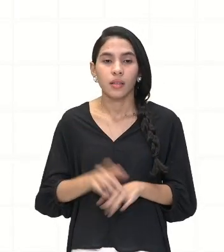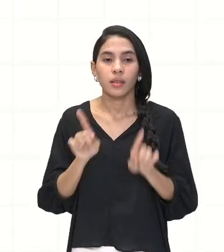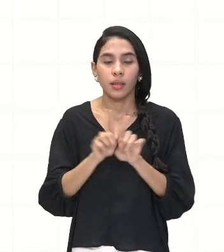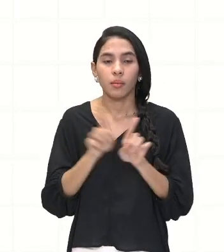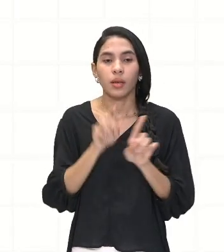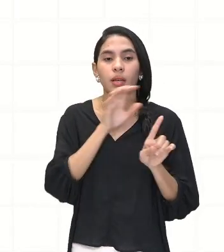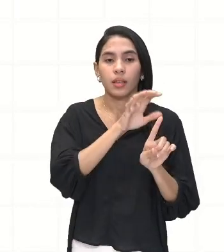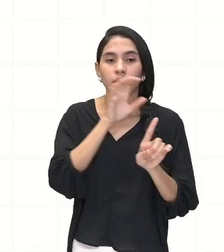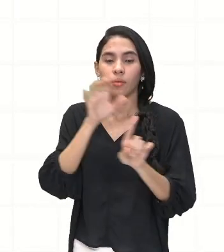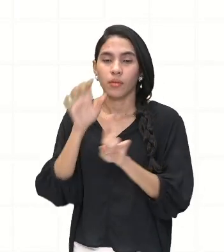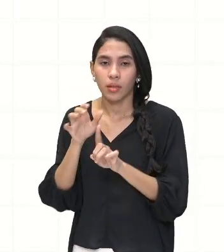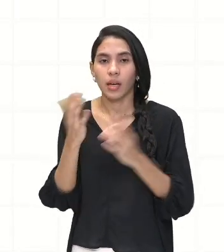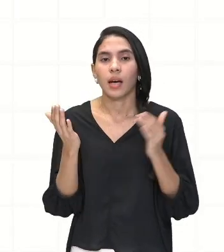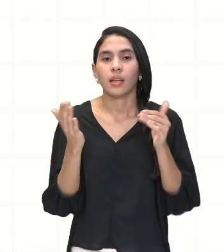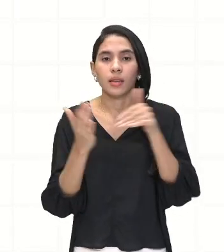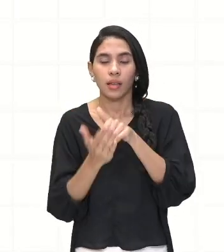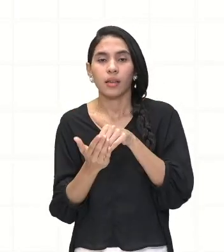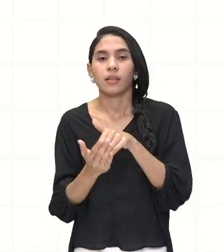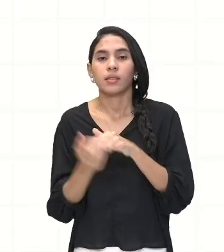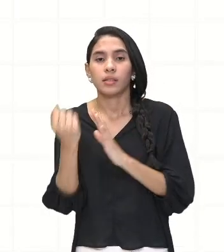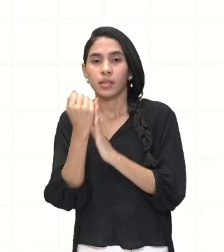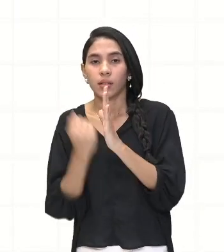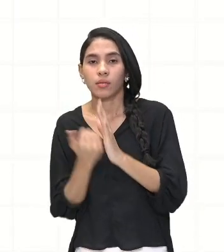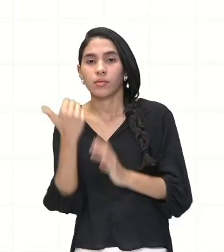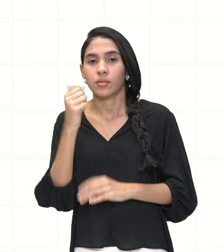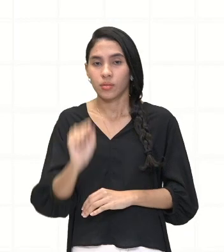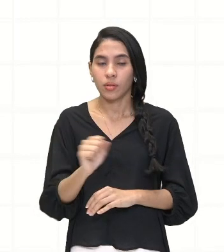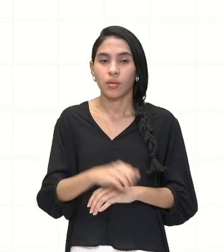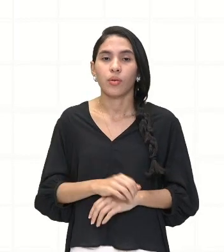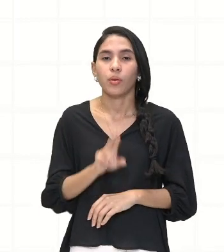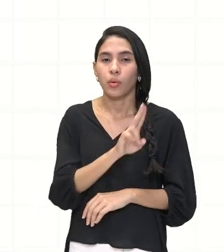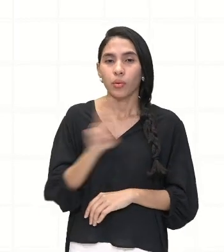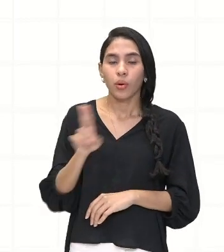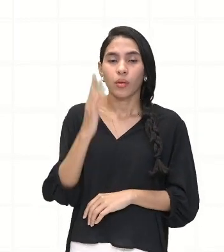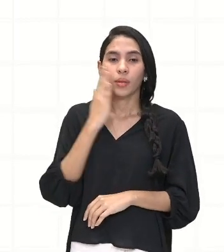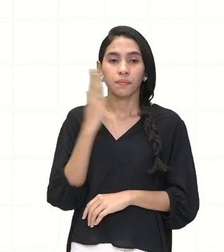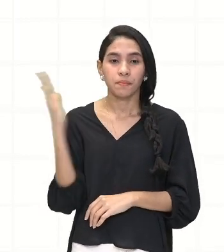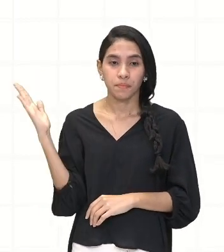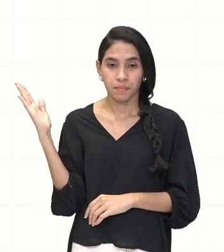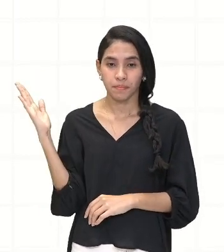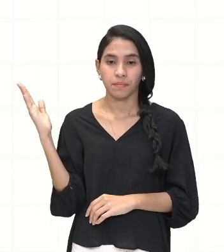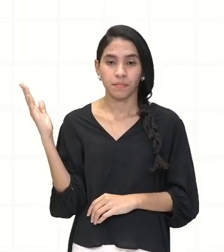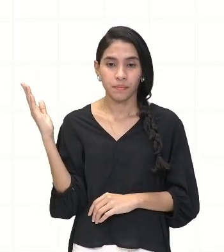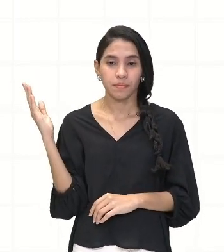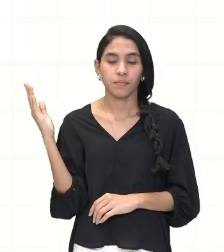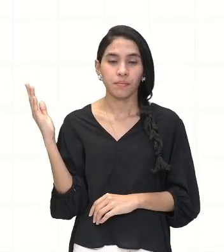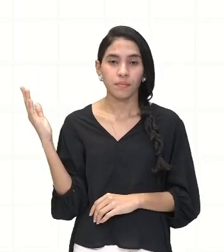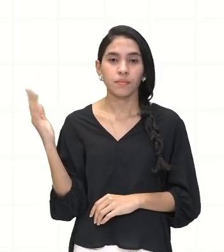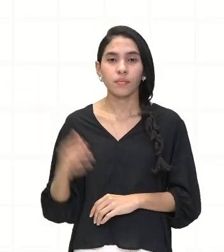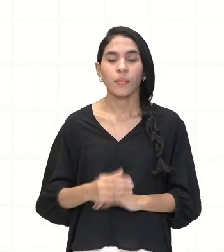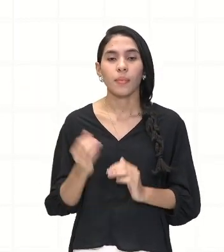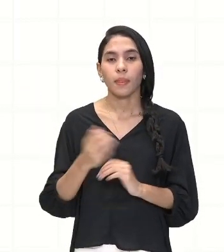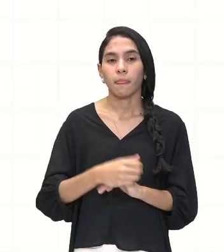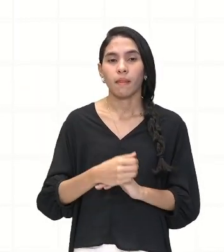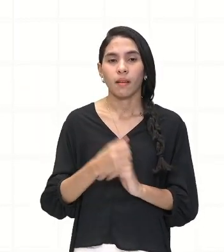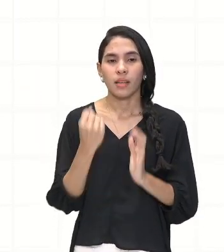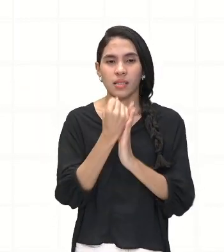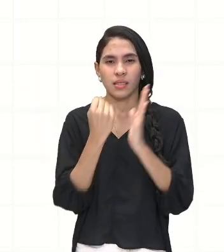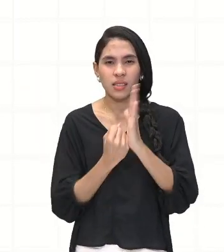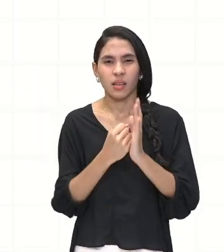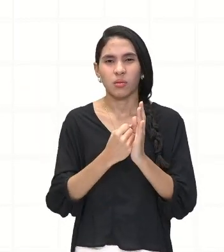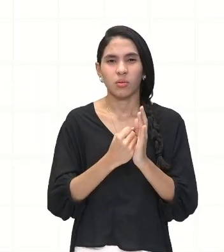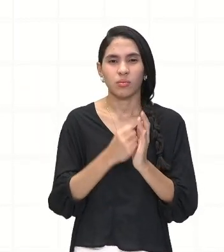florescer no século XVIII, que inclusive vai ficar conhecido como o século das luzes, que é o